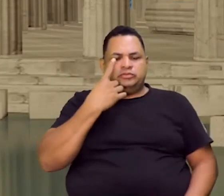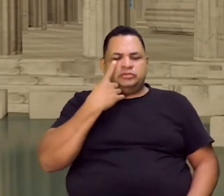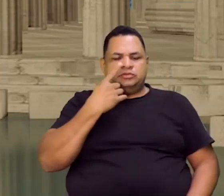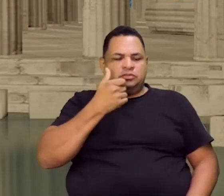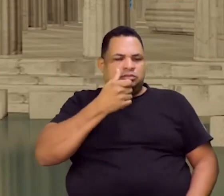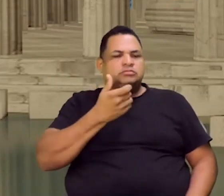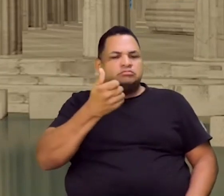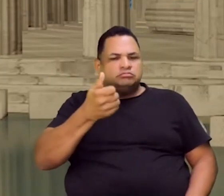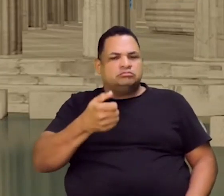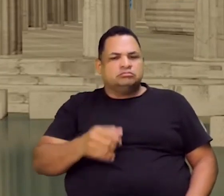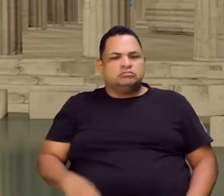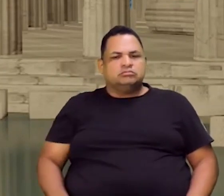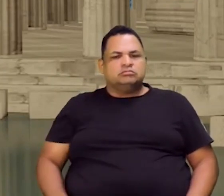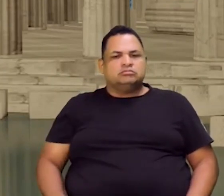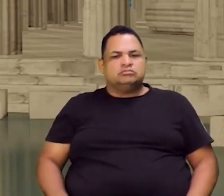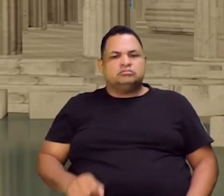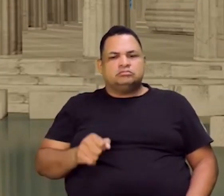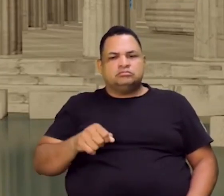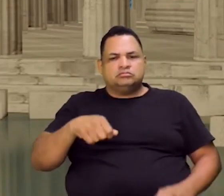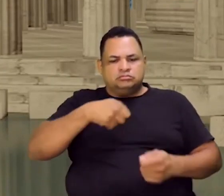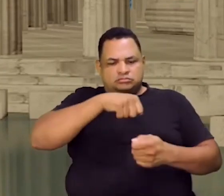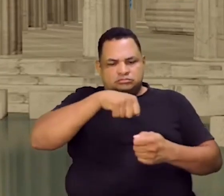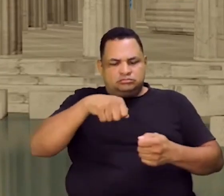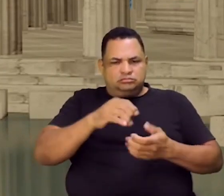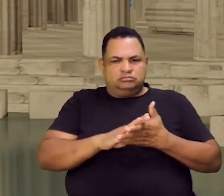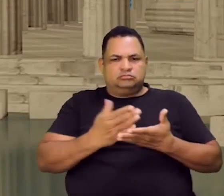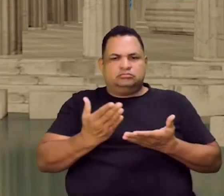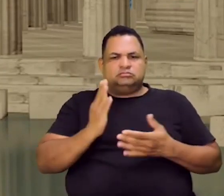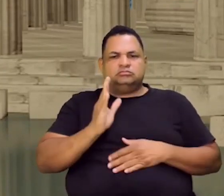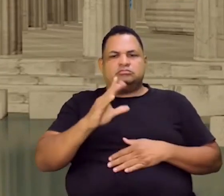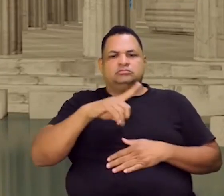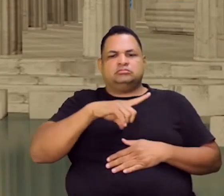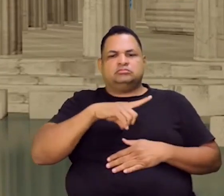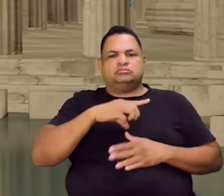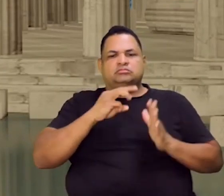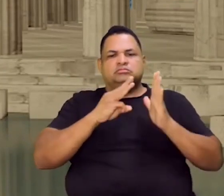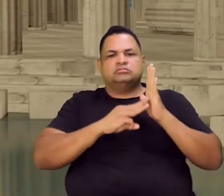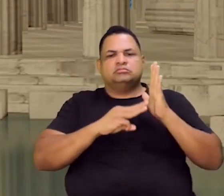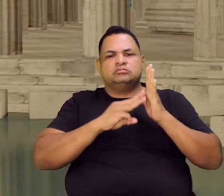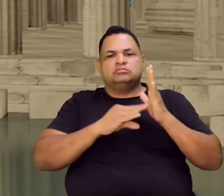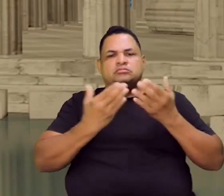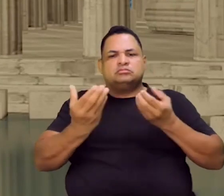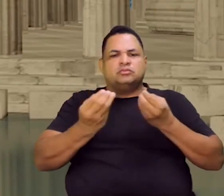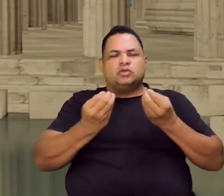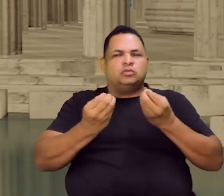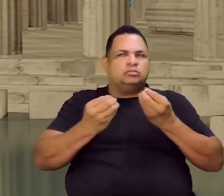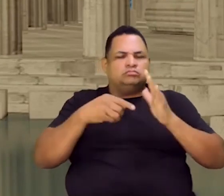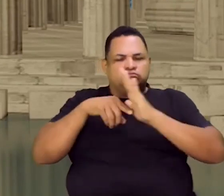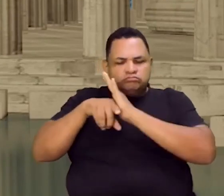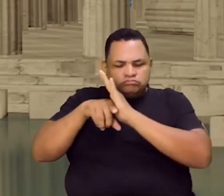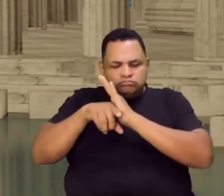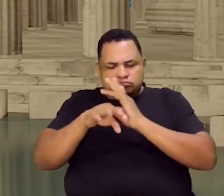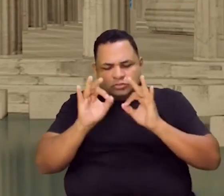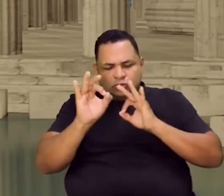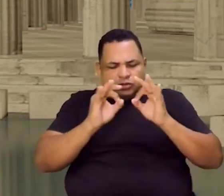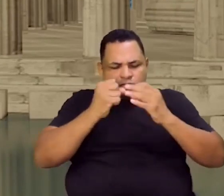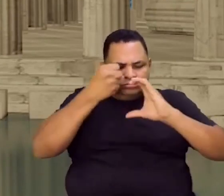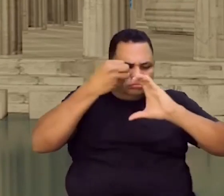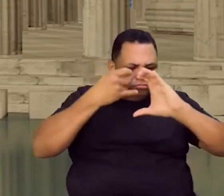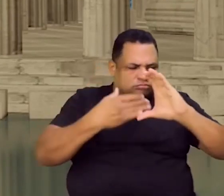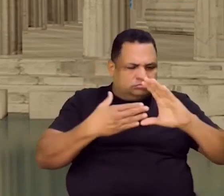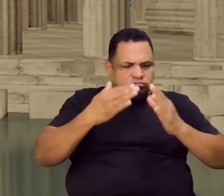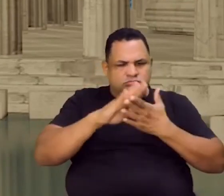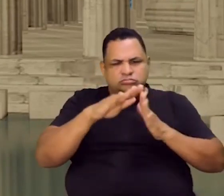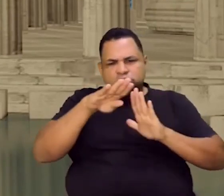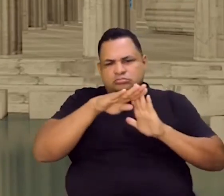eu vou criar um método, né, inclusive pode até ter método já criado. Como eu vou analisar esse pincel? De que ele é composto?